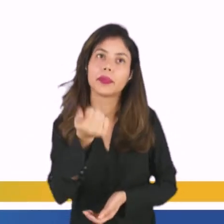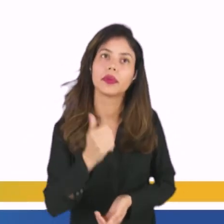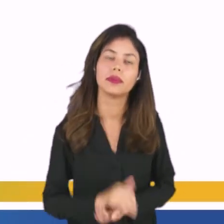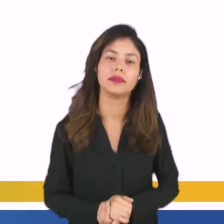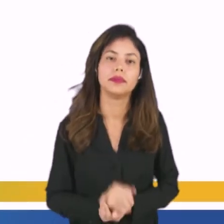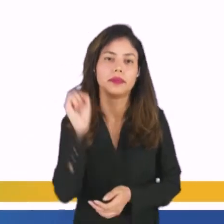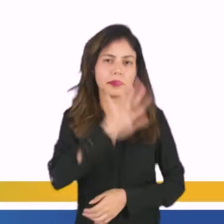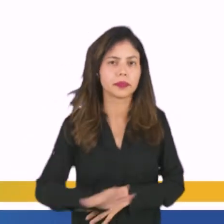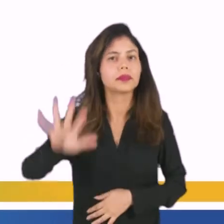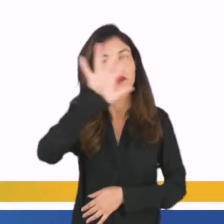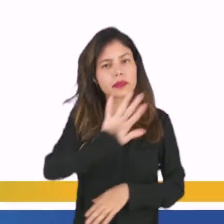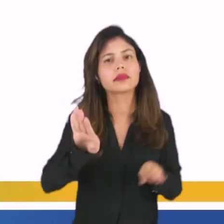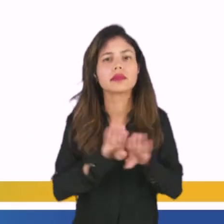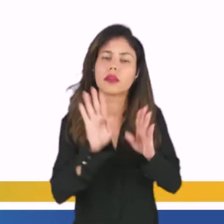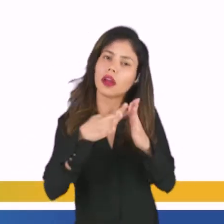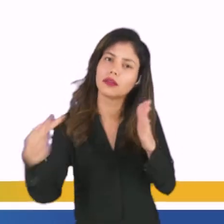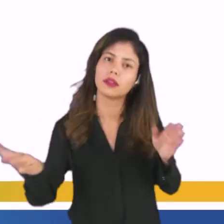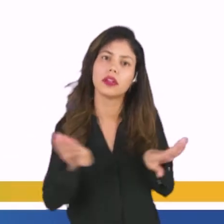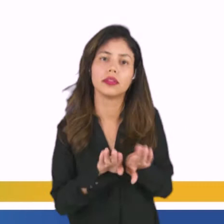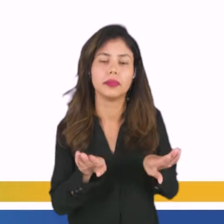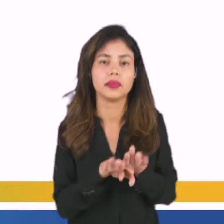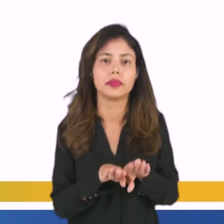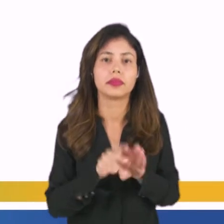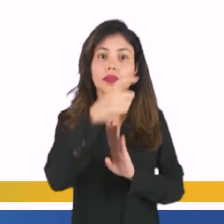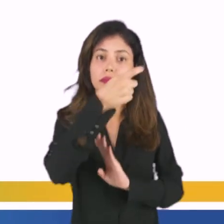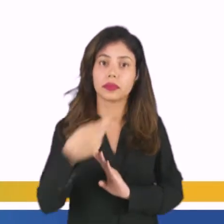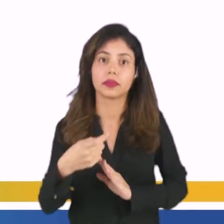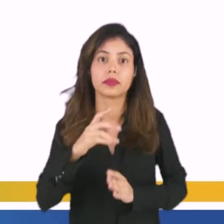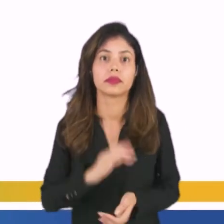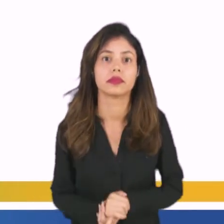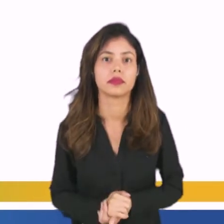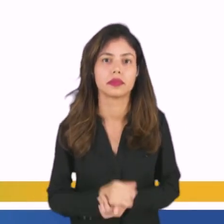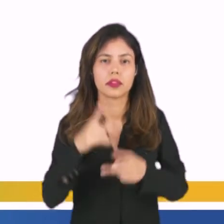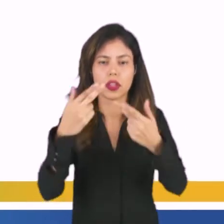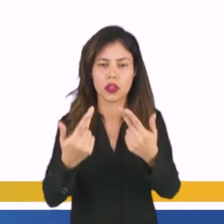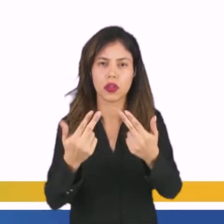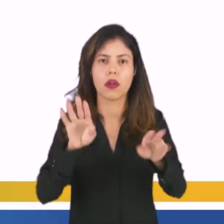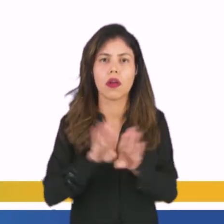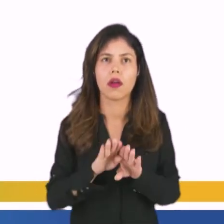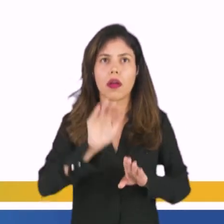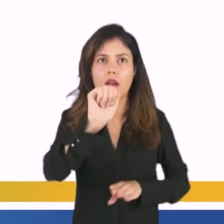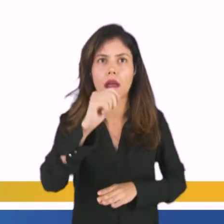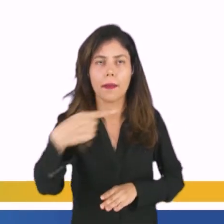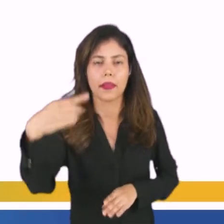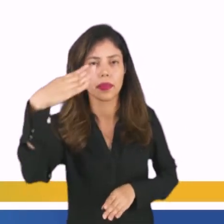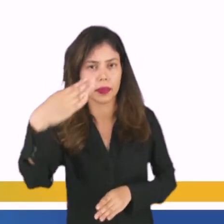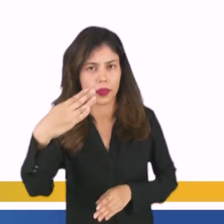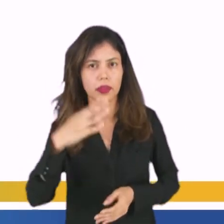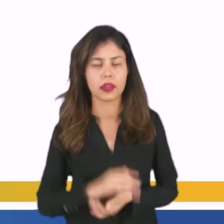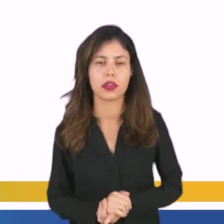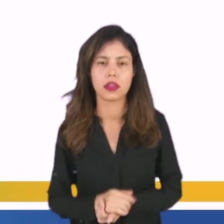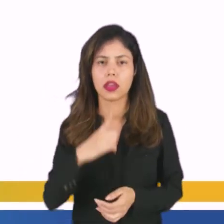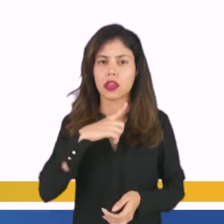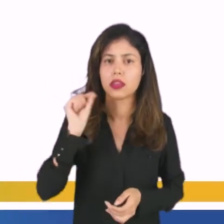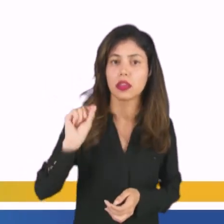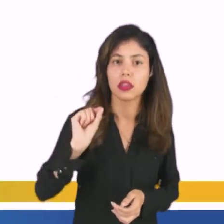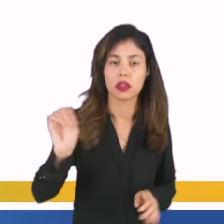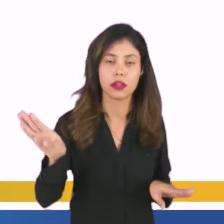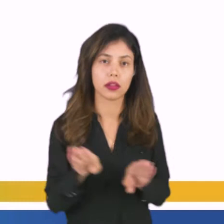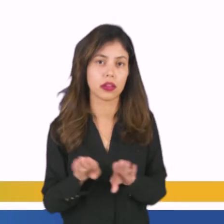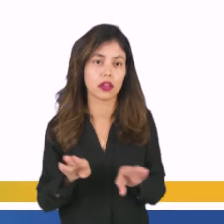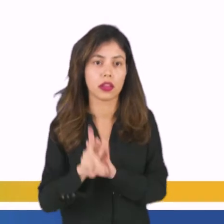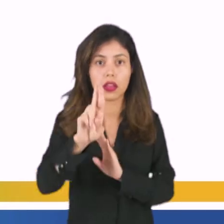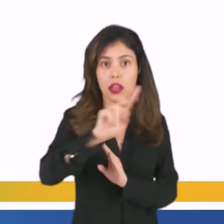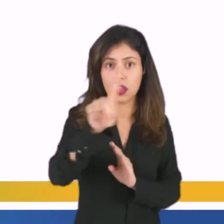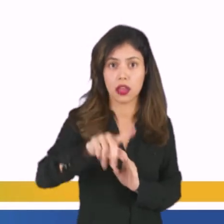Então, pela generalização, a função de x é igual a ax mais b, e aí nós vamos ter